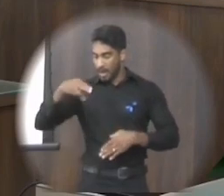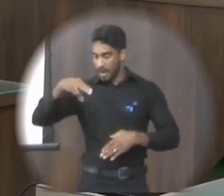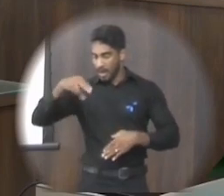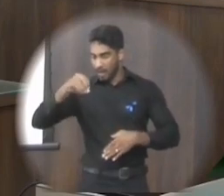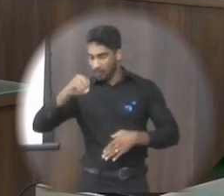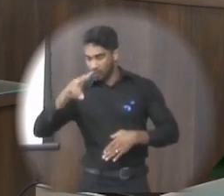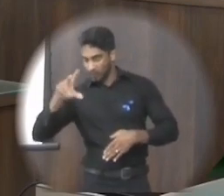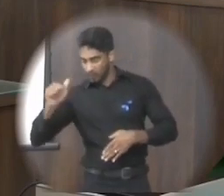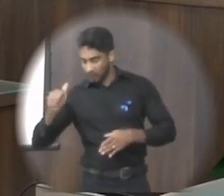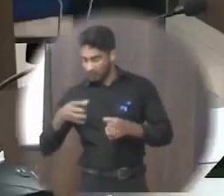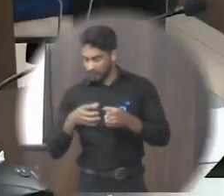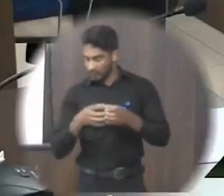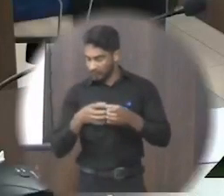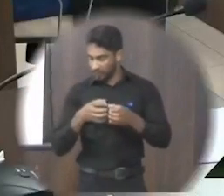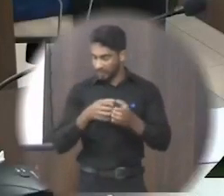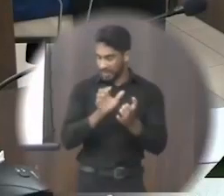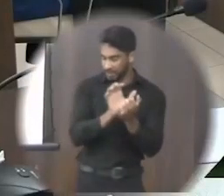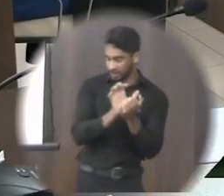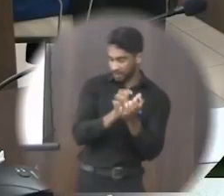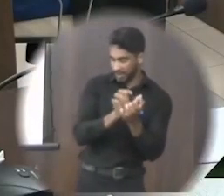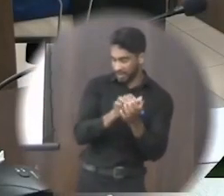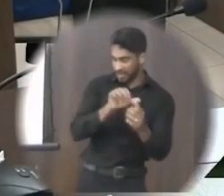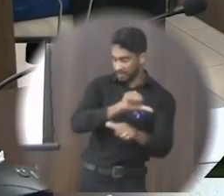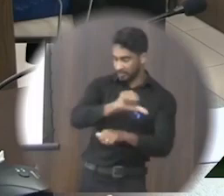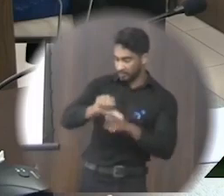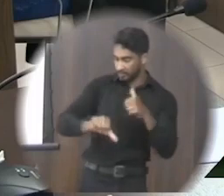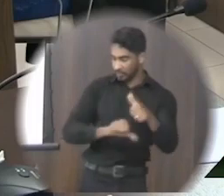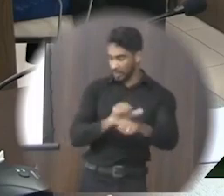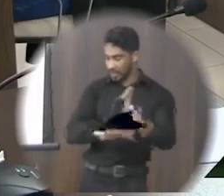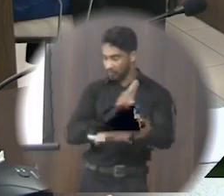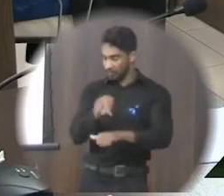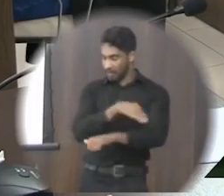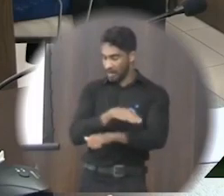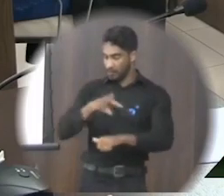comunidade Jacarezinho, de Rua Teófina